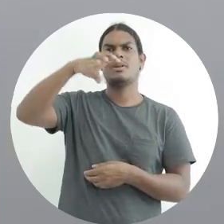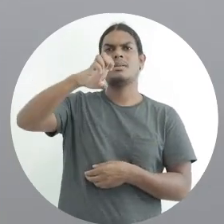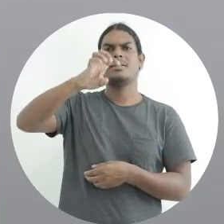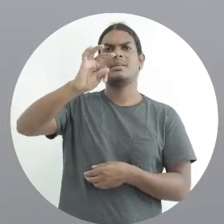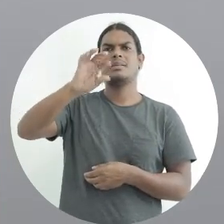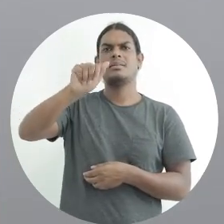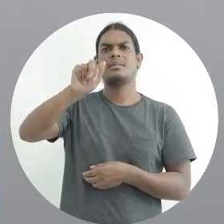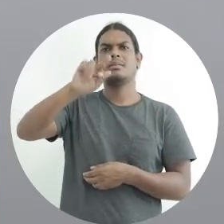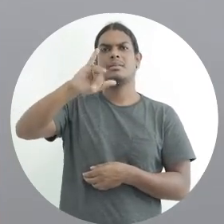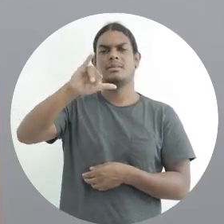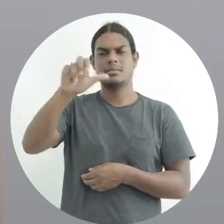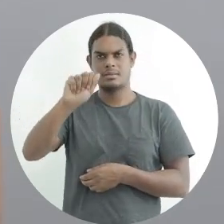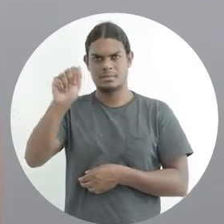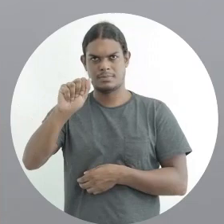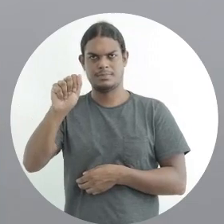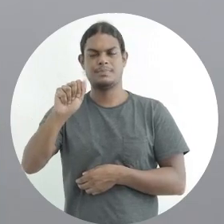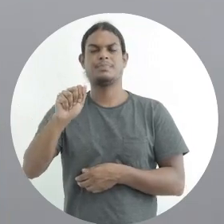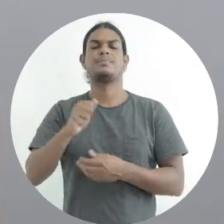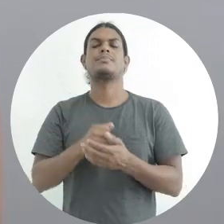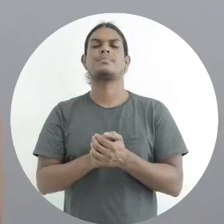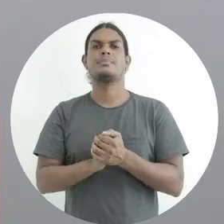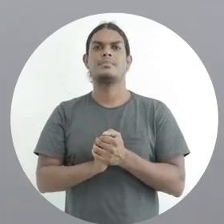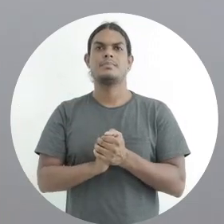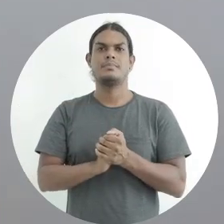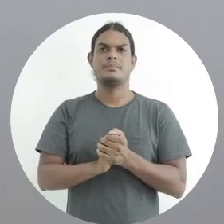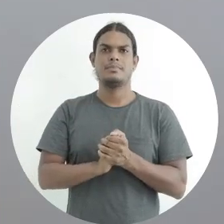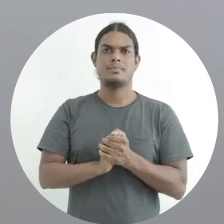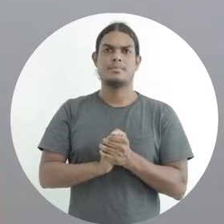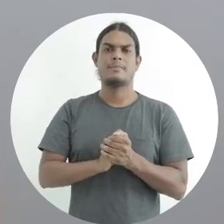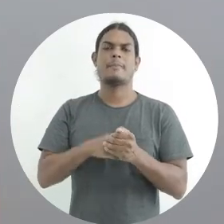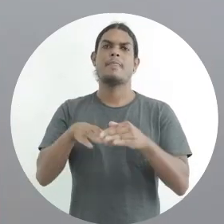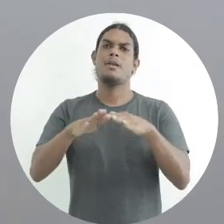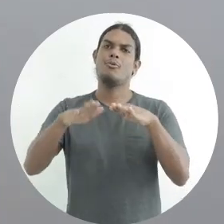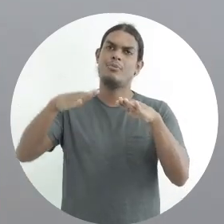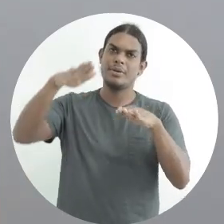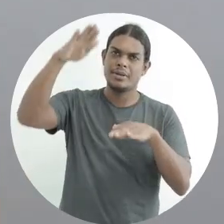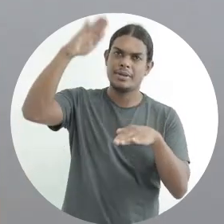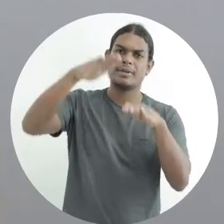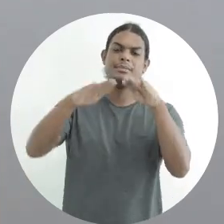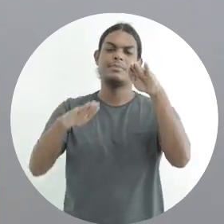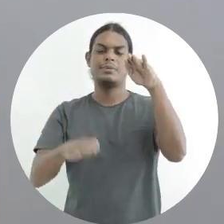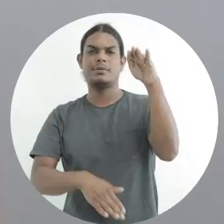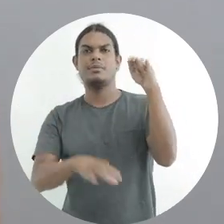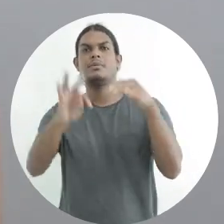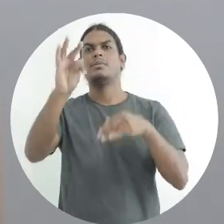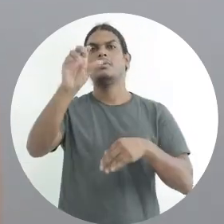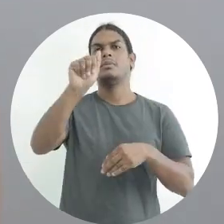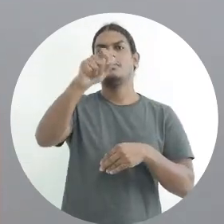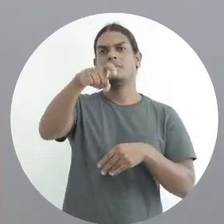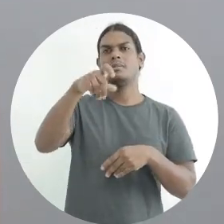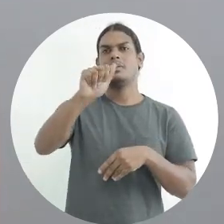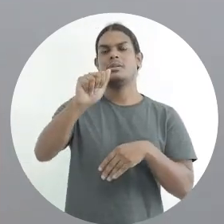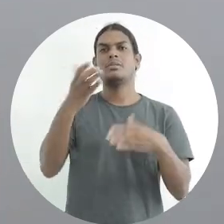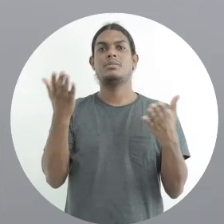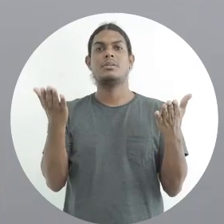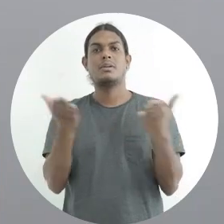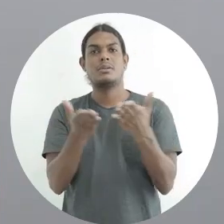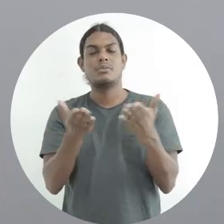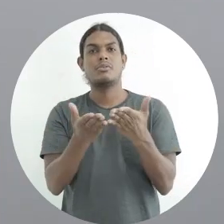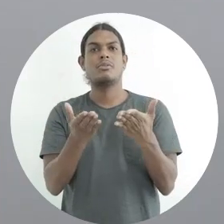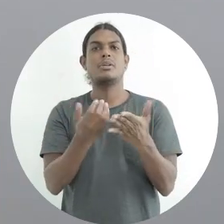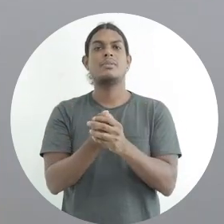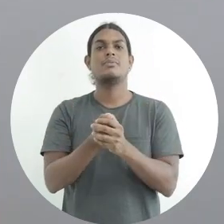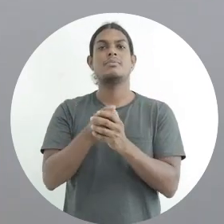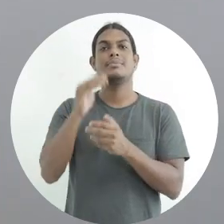desses mecanismos, né, de aumento e diminuição de taxa, aumento e diminuição de prazo. Agora veremos também que